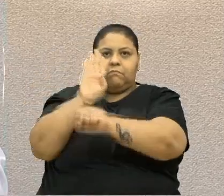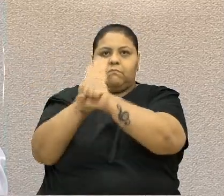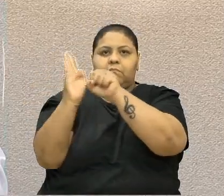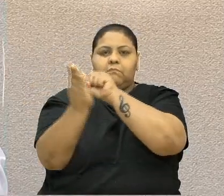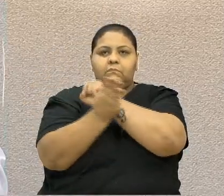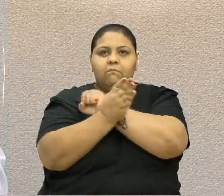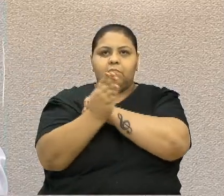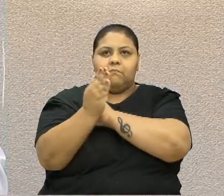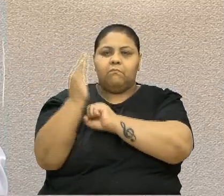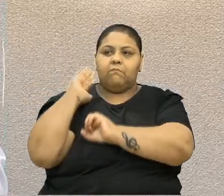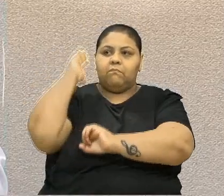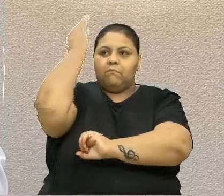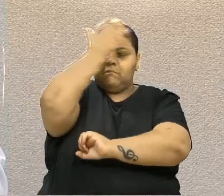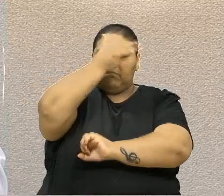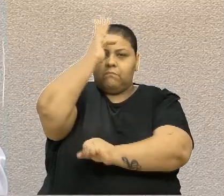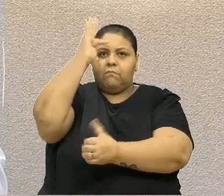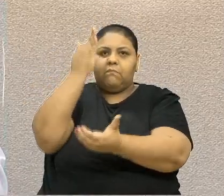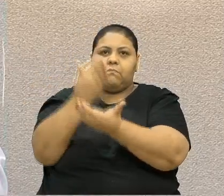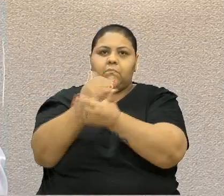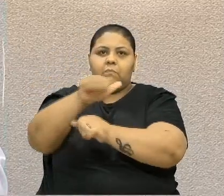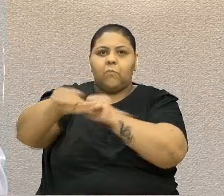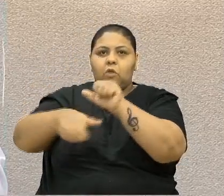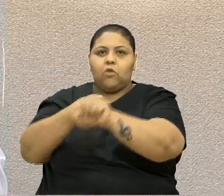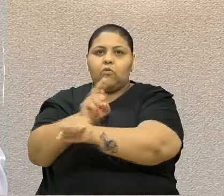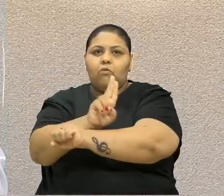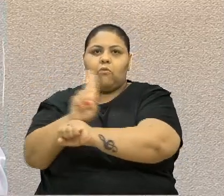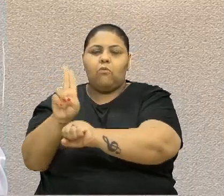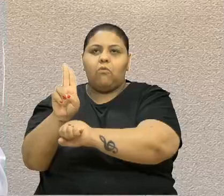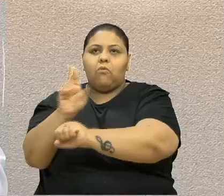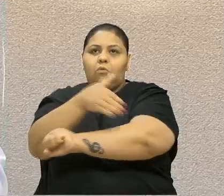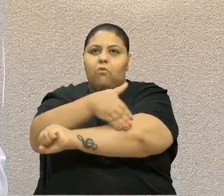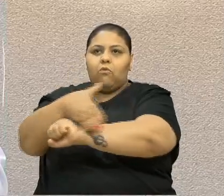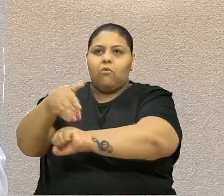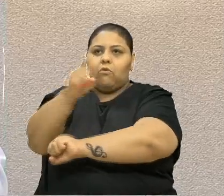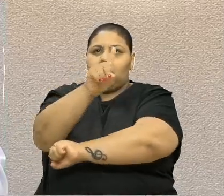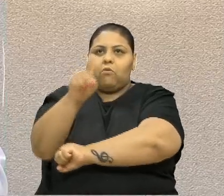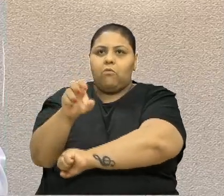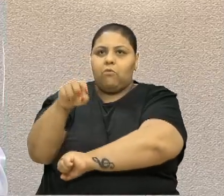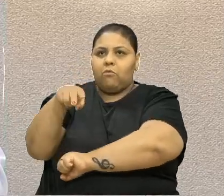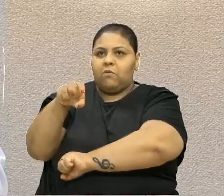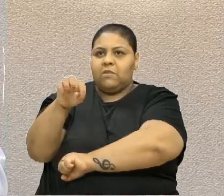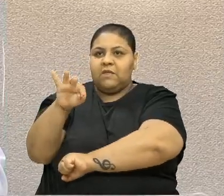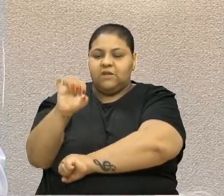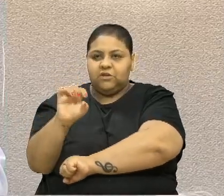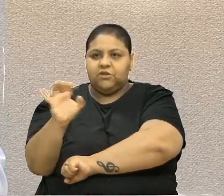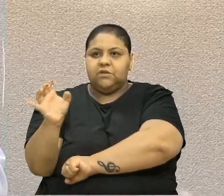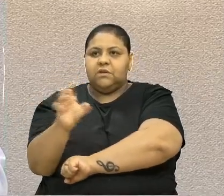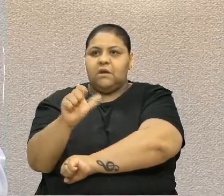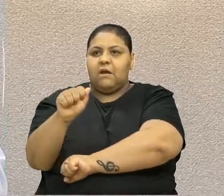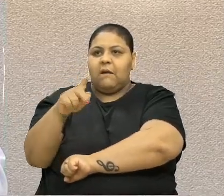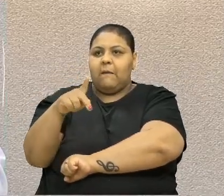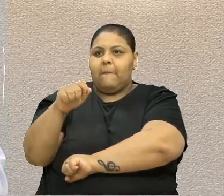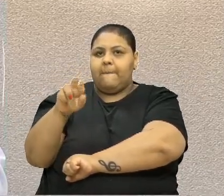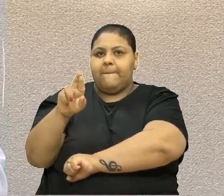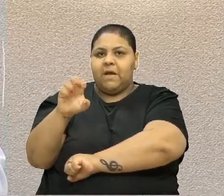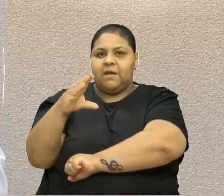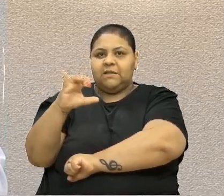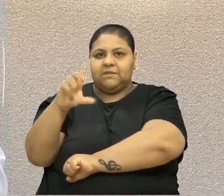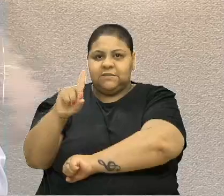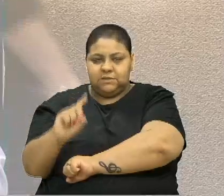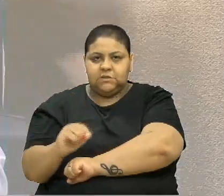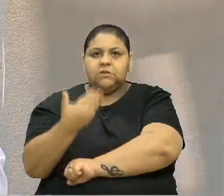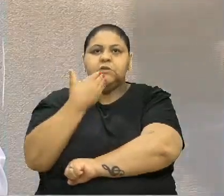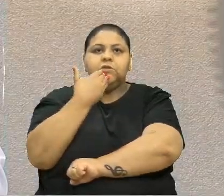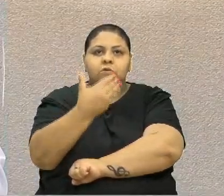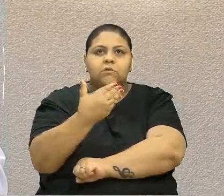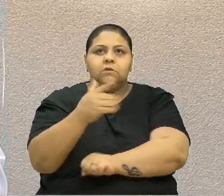Santa Fé, com o nome de Rua Zenite Aparecida de Jesus. O processo vem instruído com